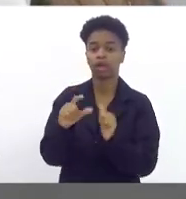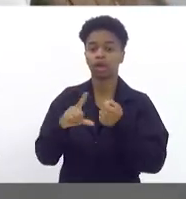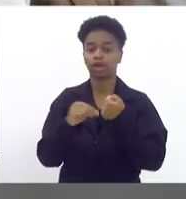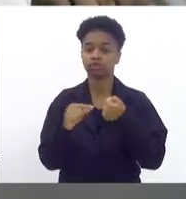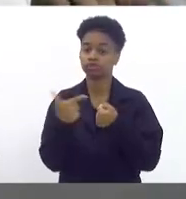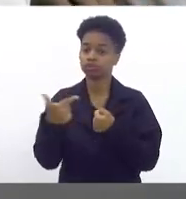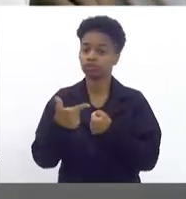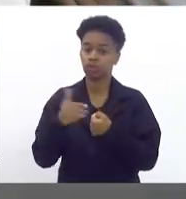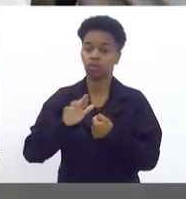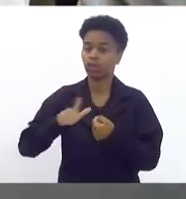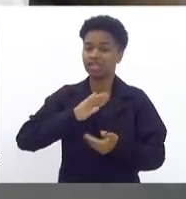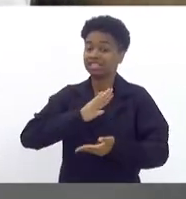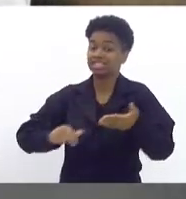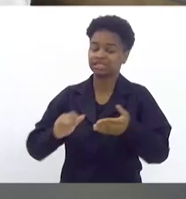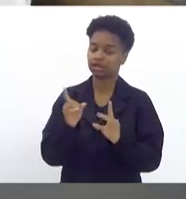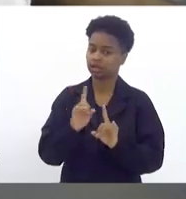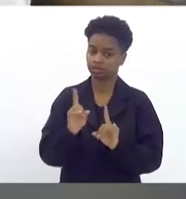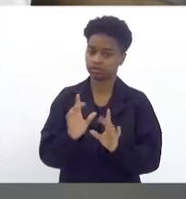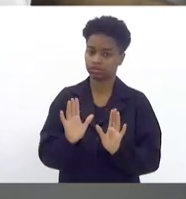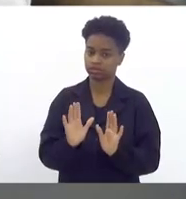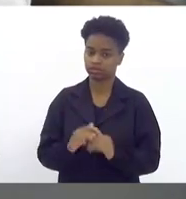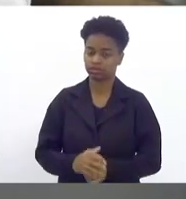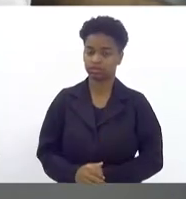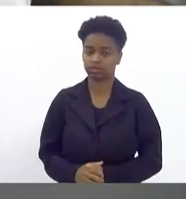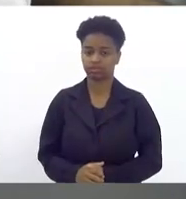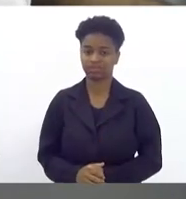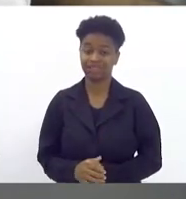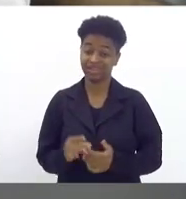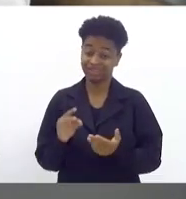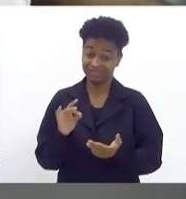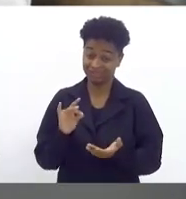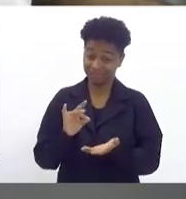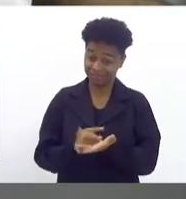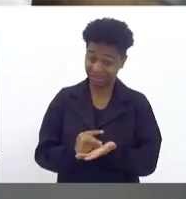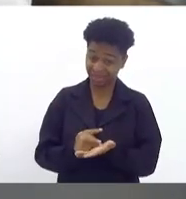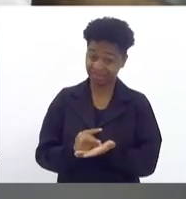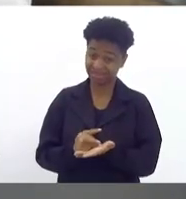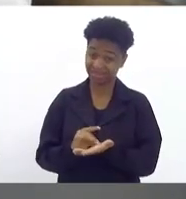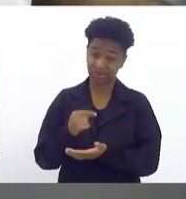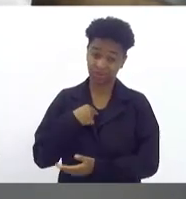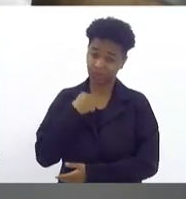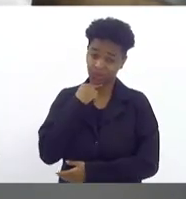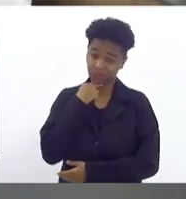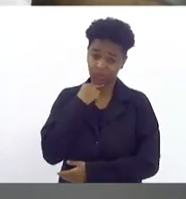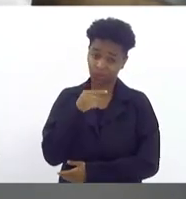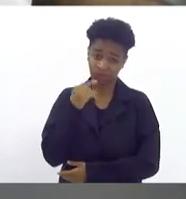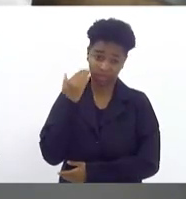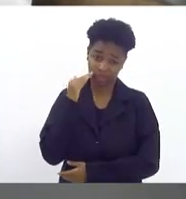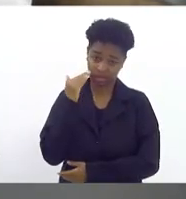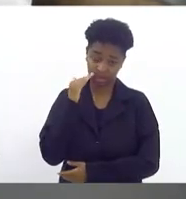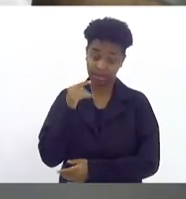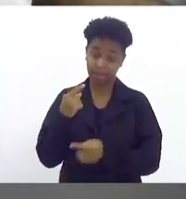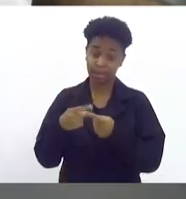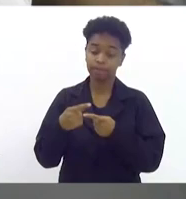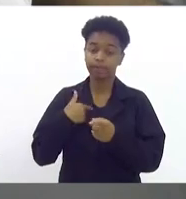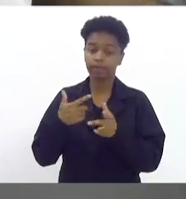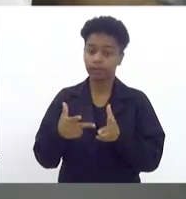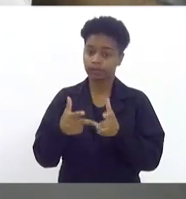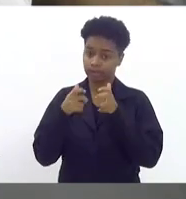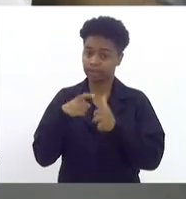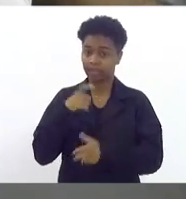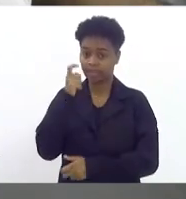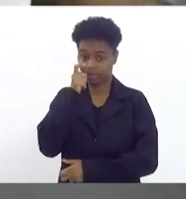e não suprimi-lo. Olha só. Eu de verdade, deputado Mink, não consigo compreender. Eu percebo que o interesse